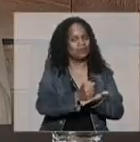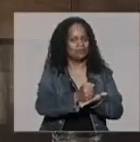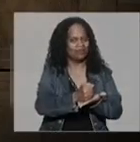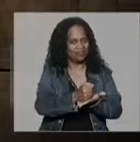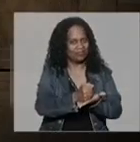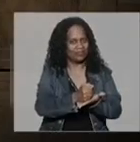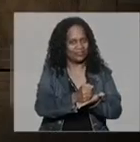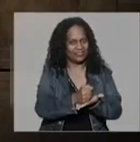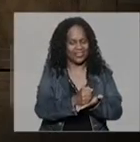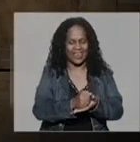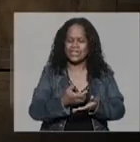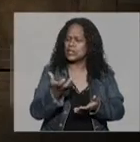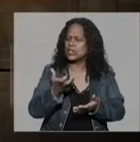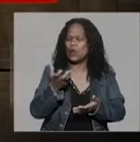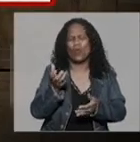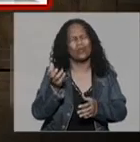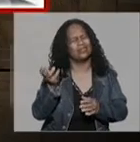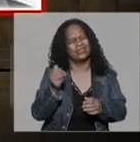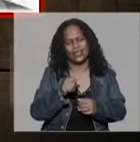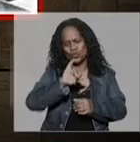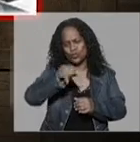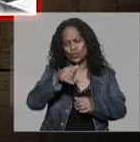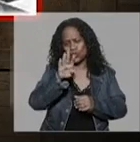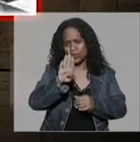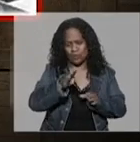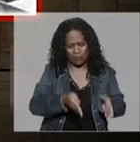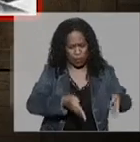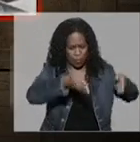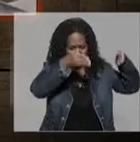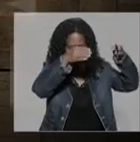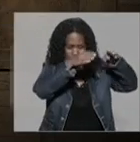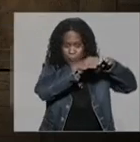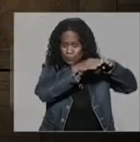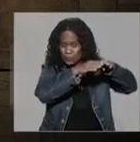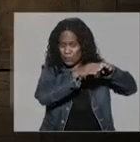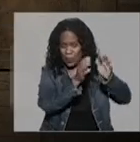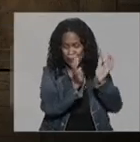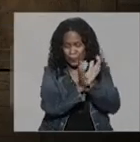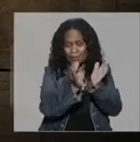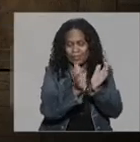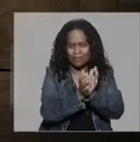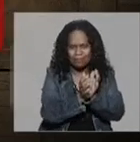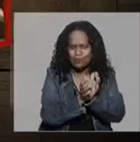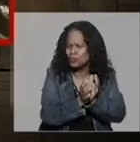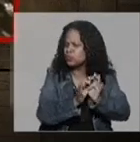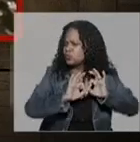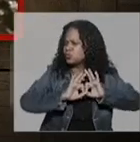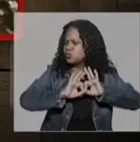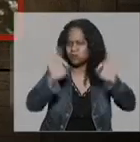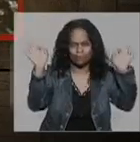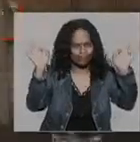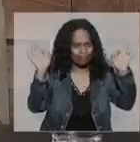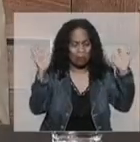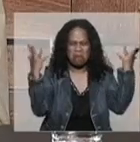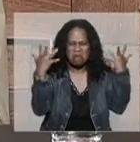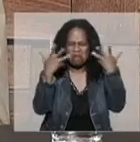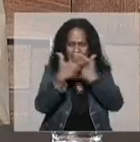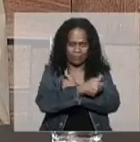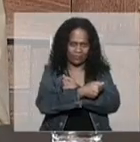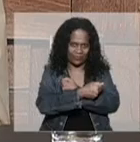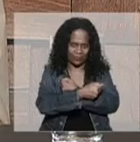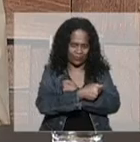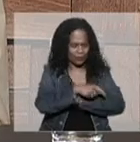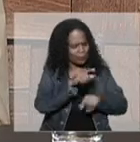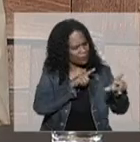contrataram. E que escola, JB. Que locutores, que departamento de jornalismo. Nossa Senhora. E